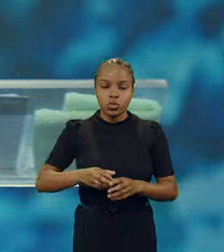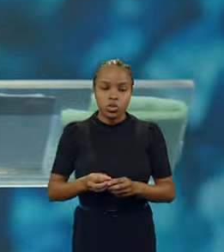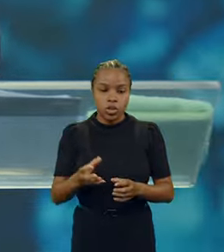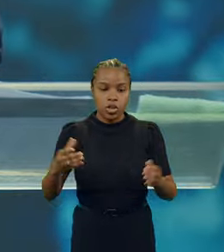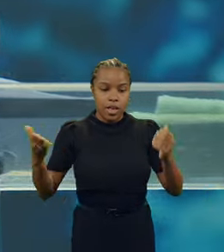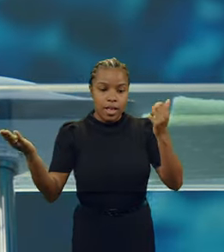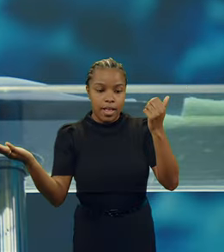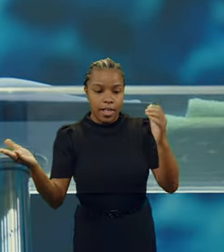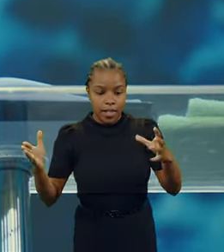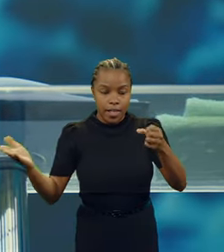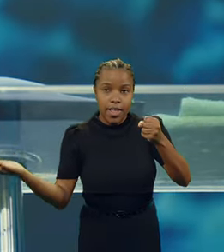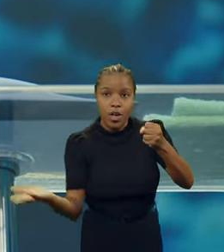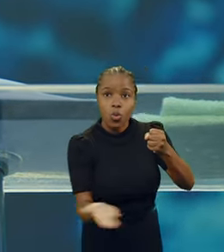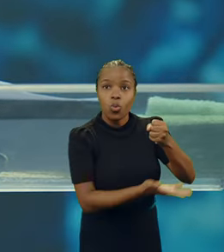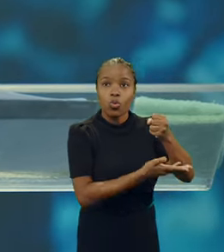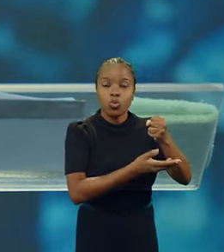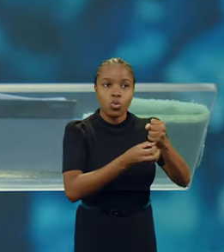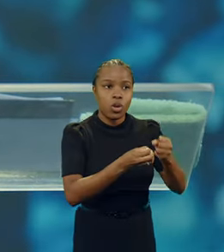Entenda o que eu vou dizer.